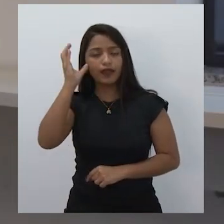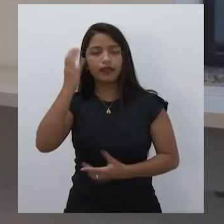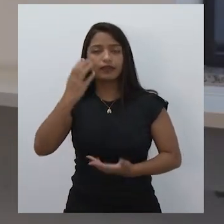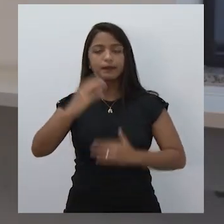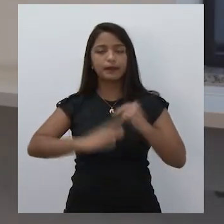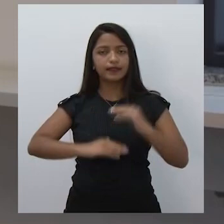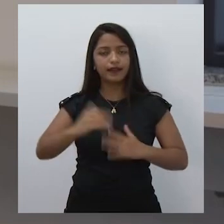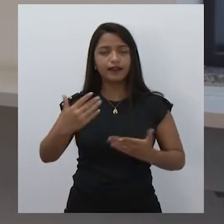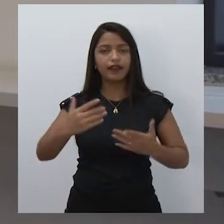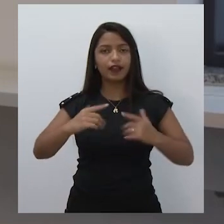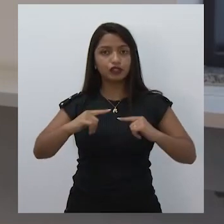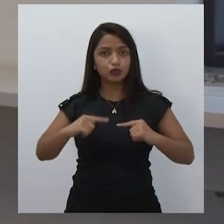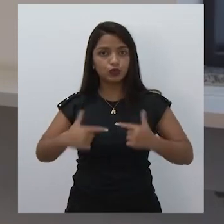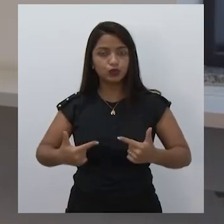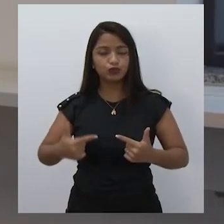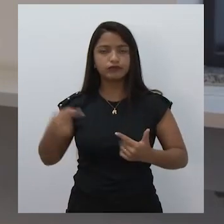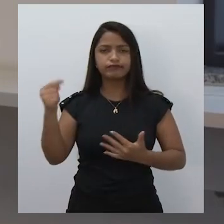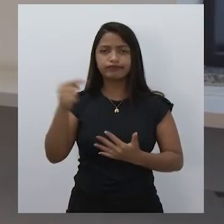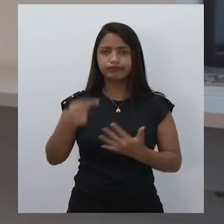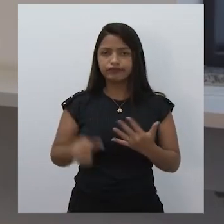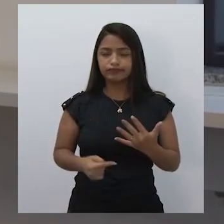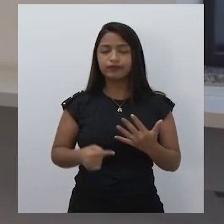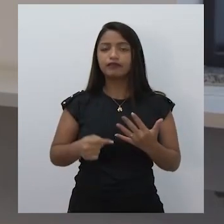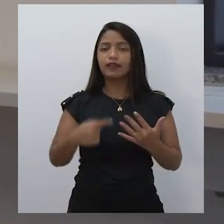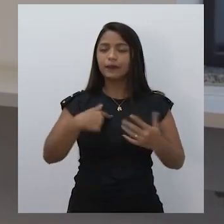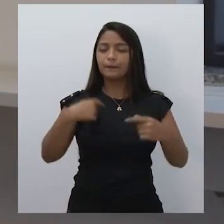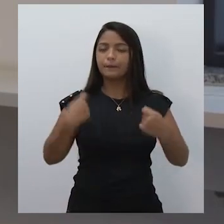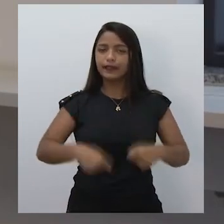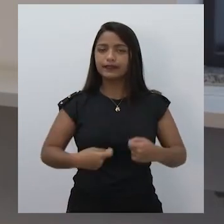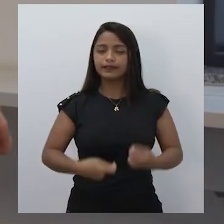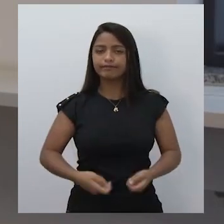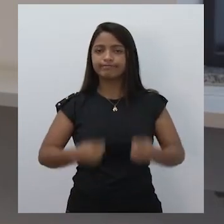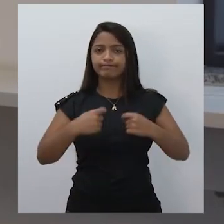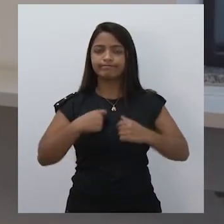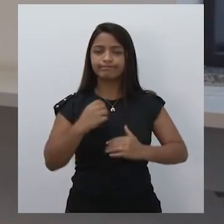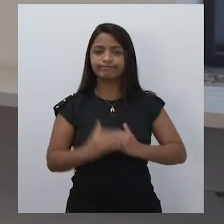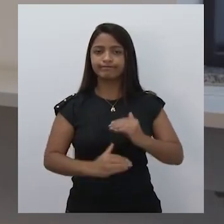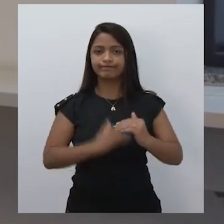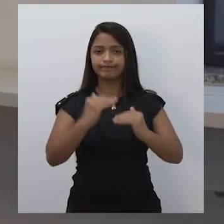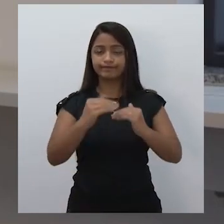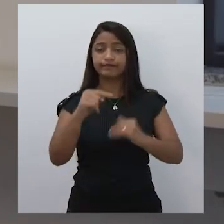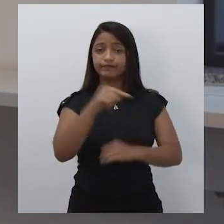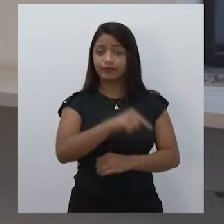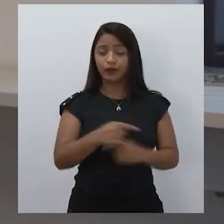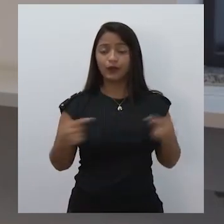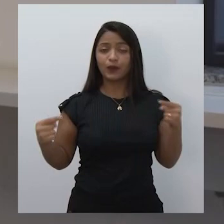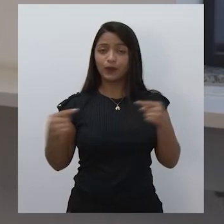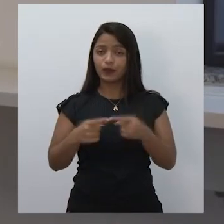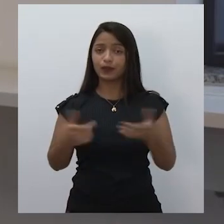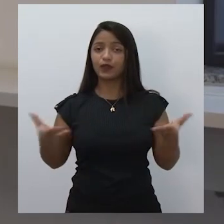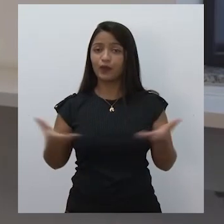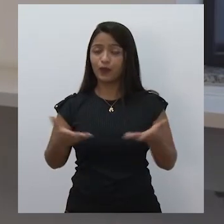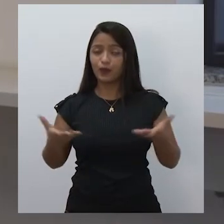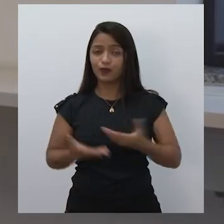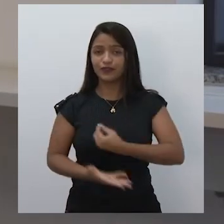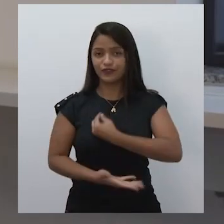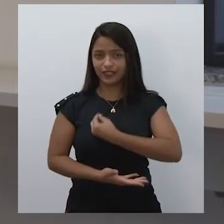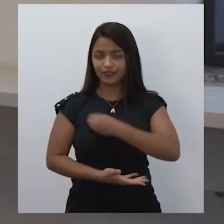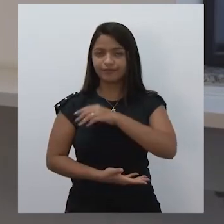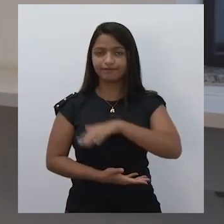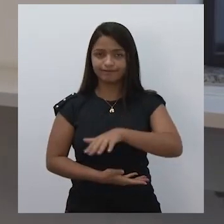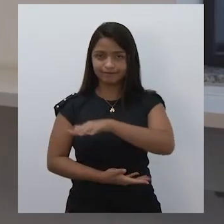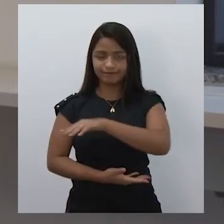atitudes que a gente precisa desenvolver e que estão conectados com os desafios que o mundo contemporâneo oferece.